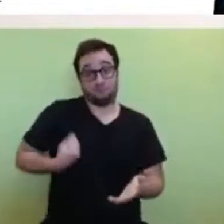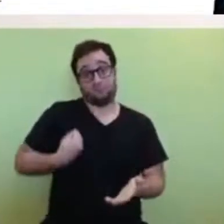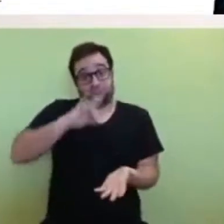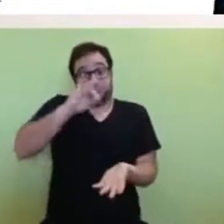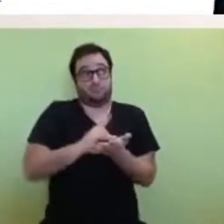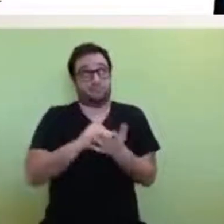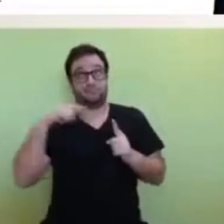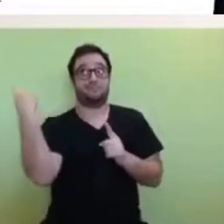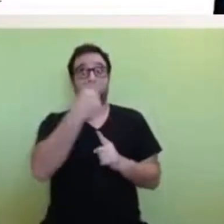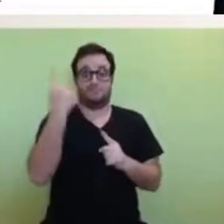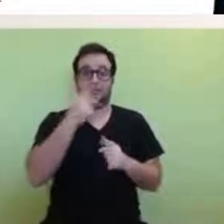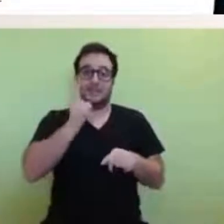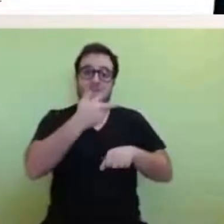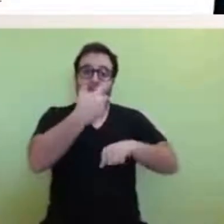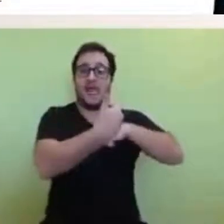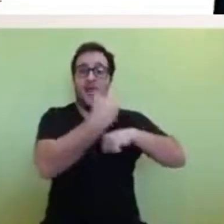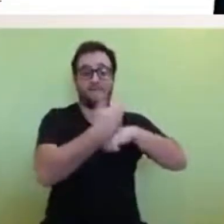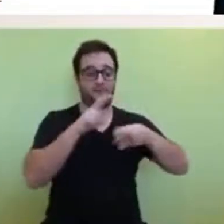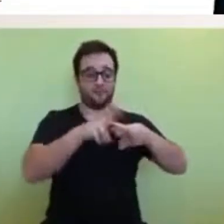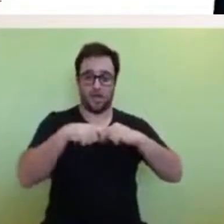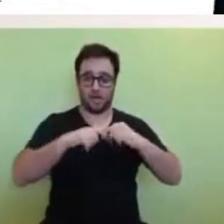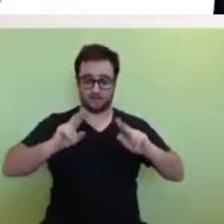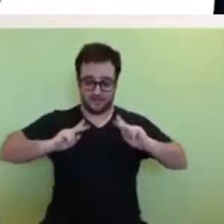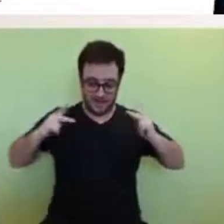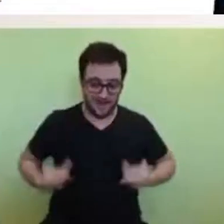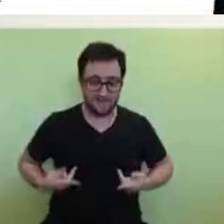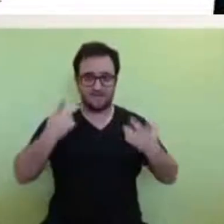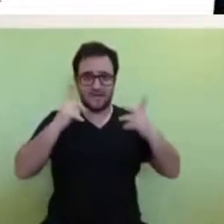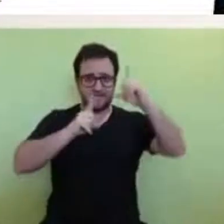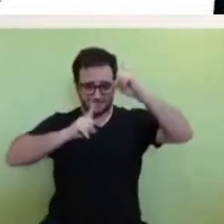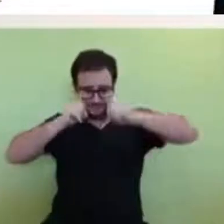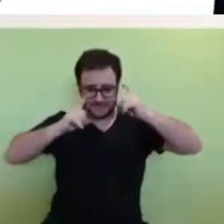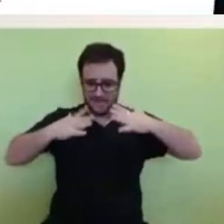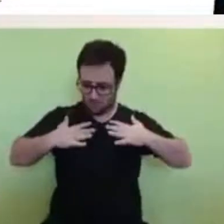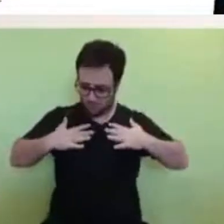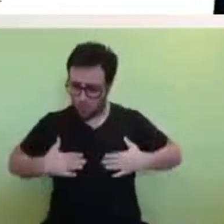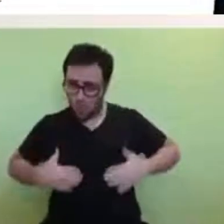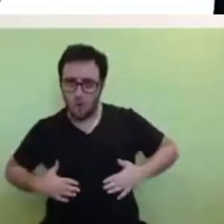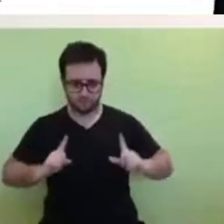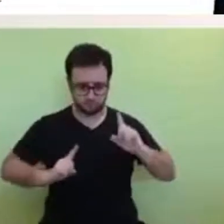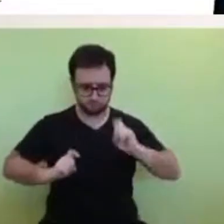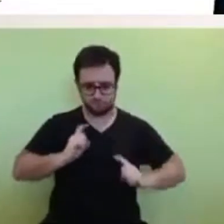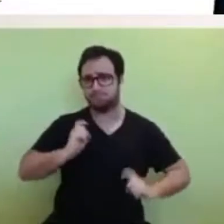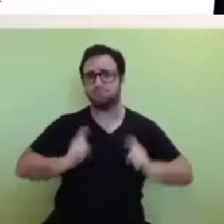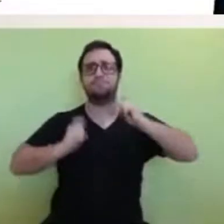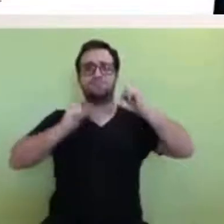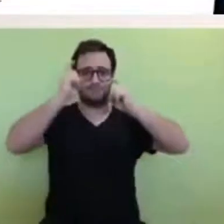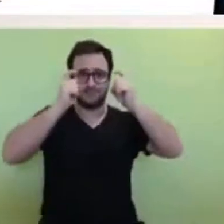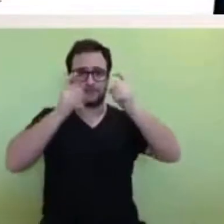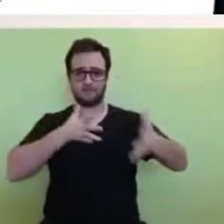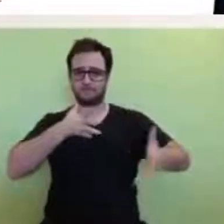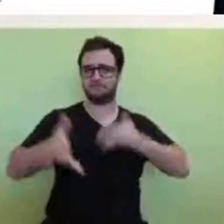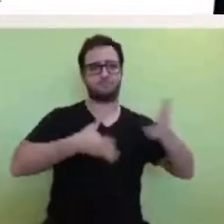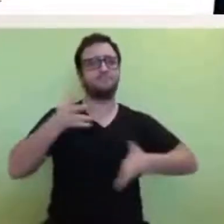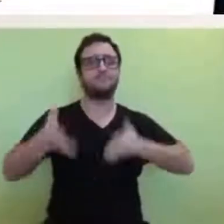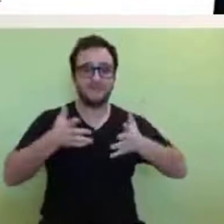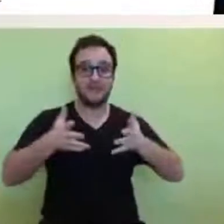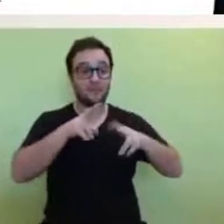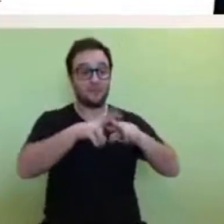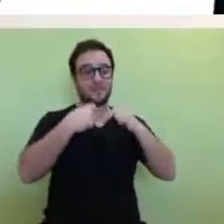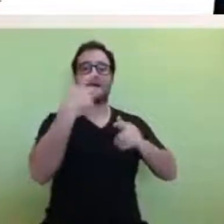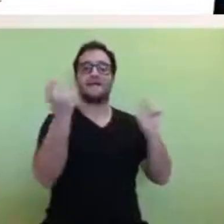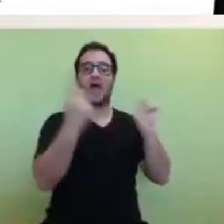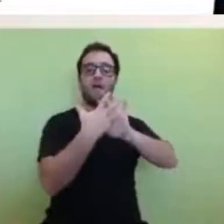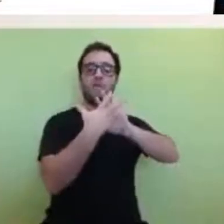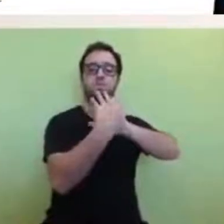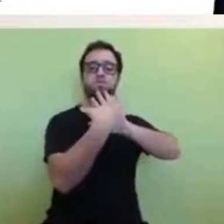expressões corporais, faciais, né? Mas será que realmente é a forma mais prática de registro da língua? Se nós